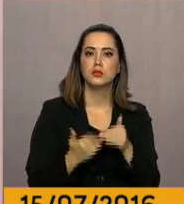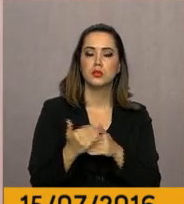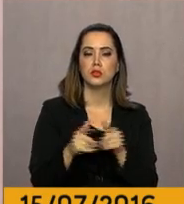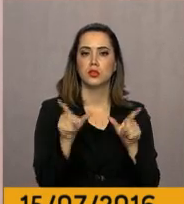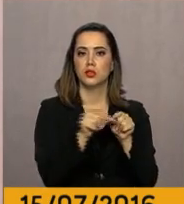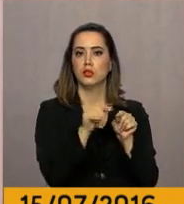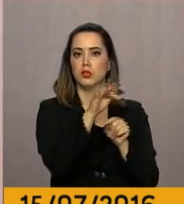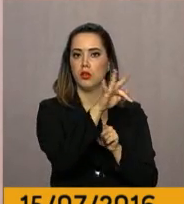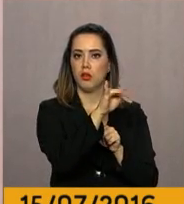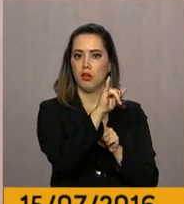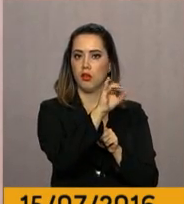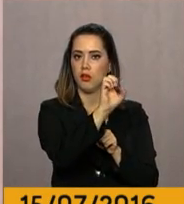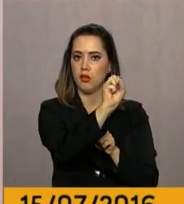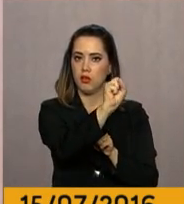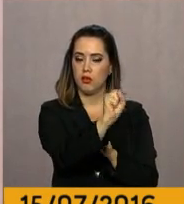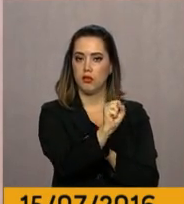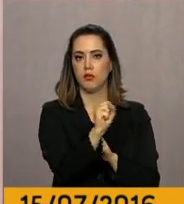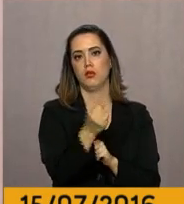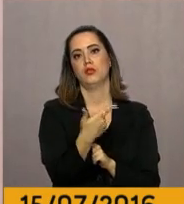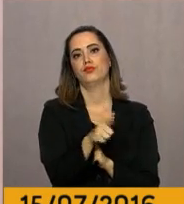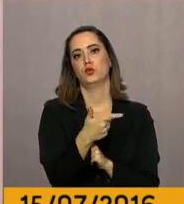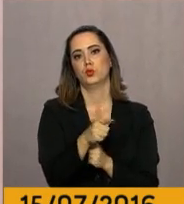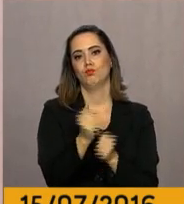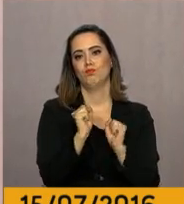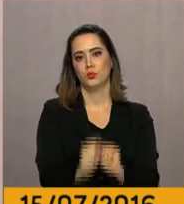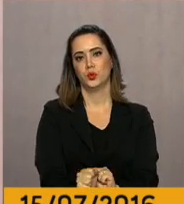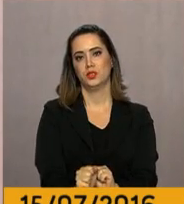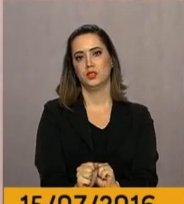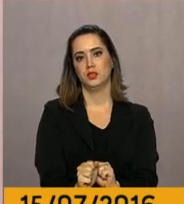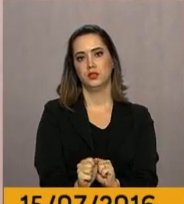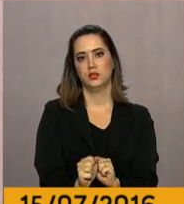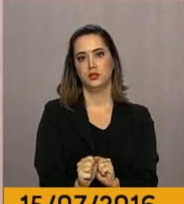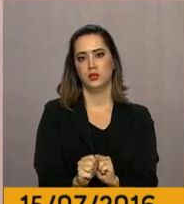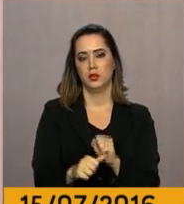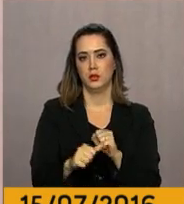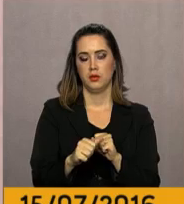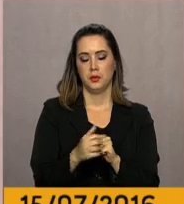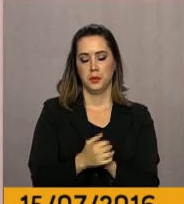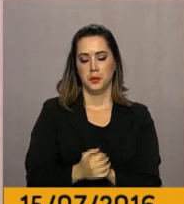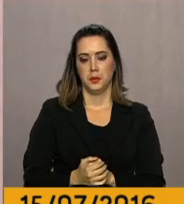FIES, que nós não poderíamos renovar os contratos